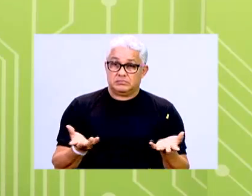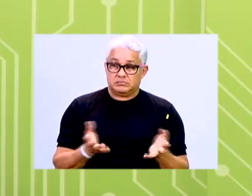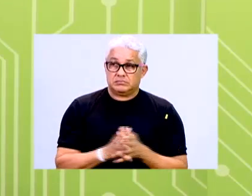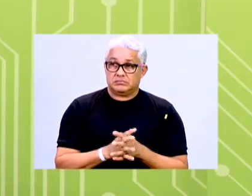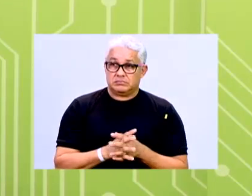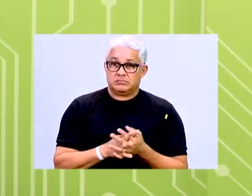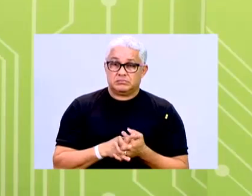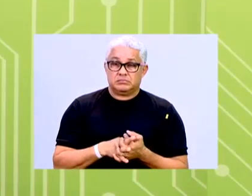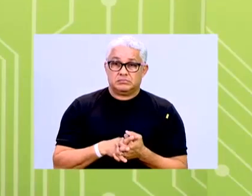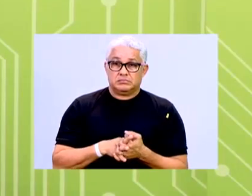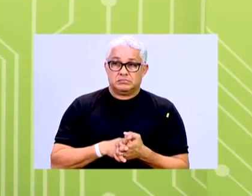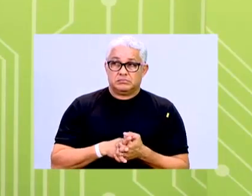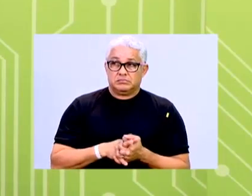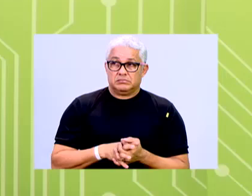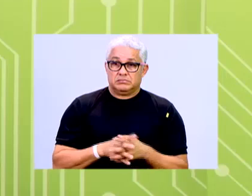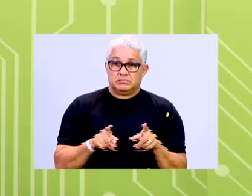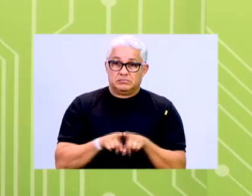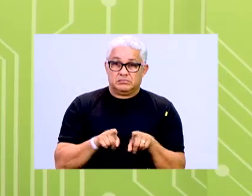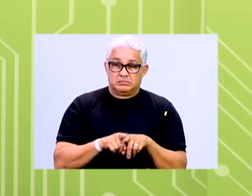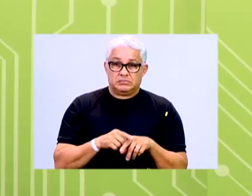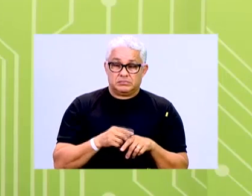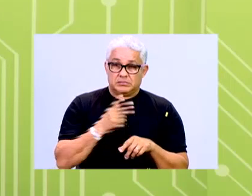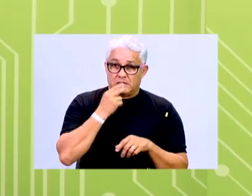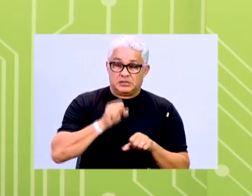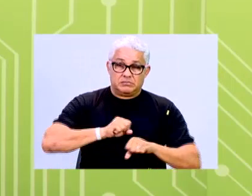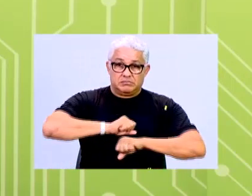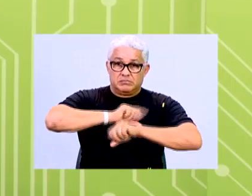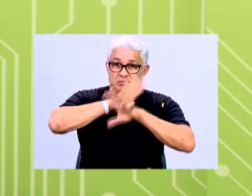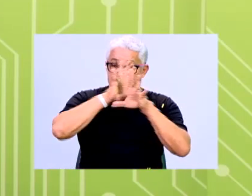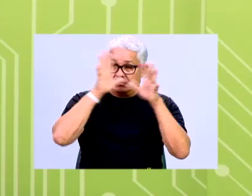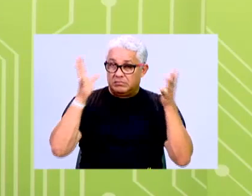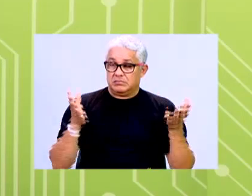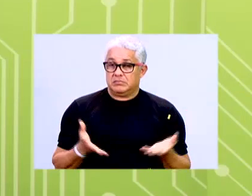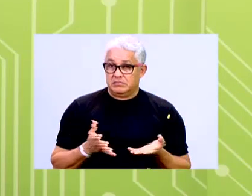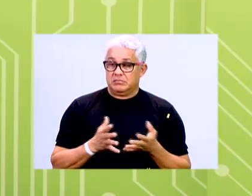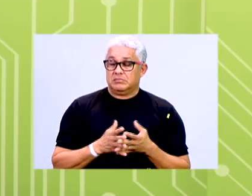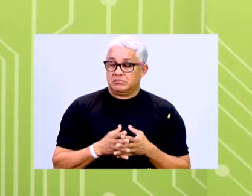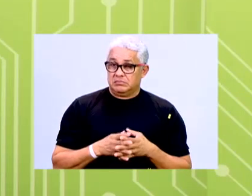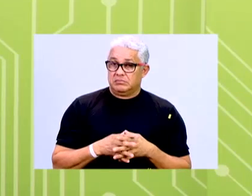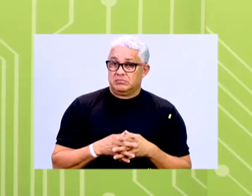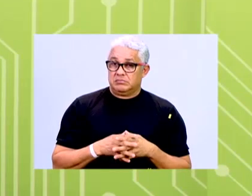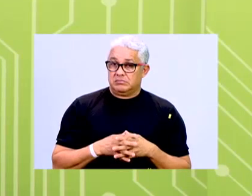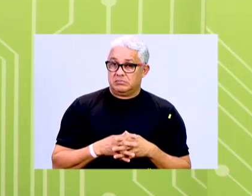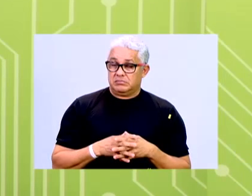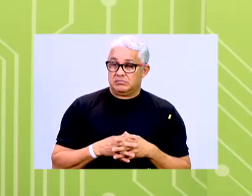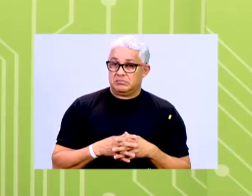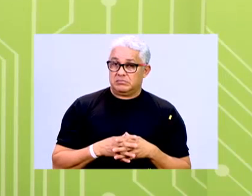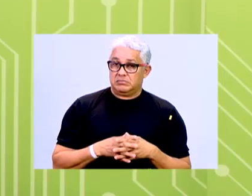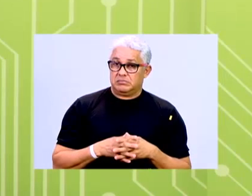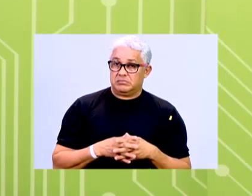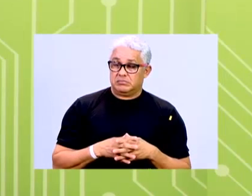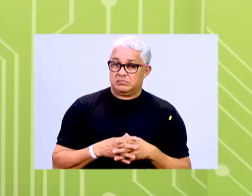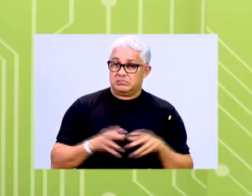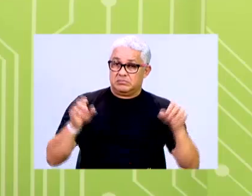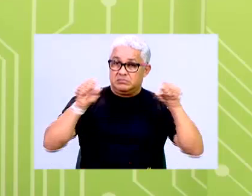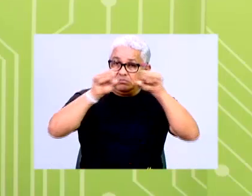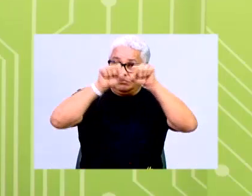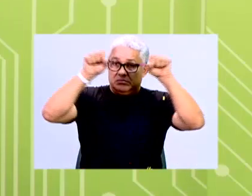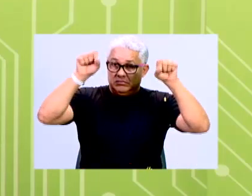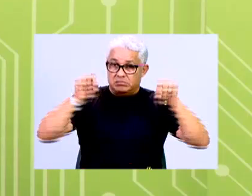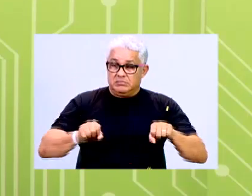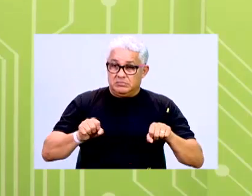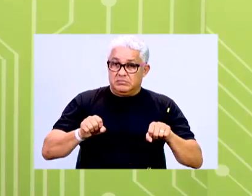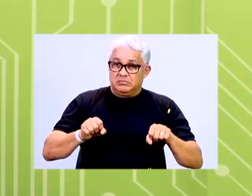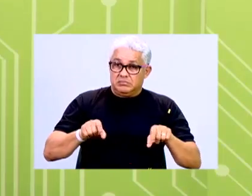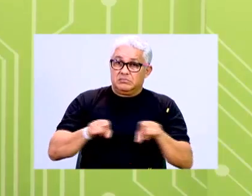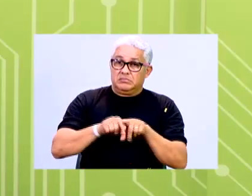Uma questão parece bem óbvia, mas é bom deixarmos claro, é que o sistema, o